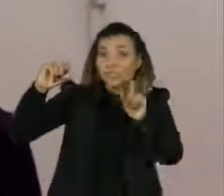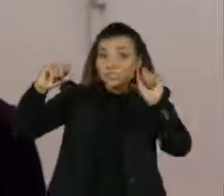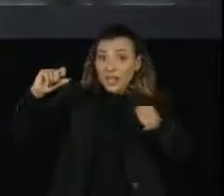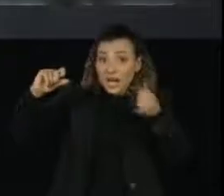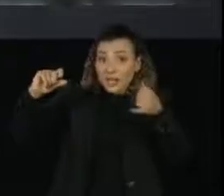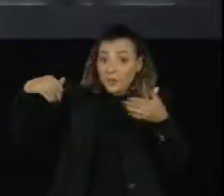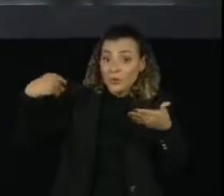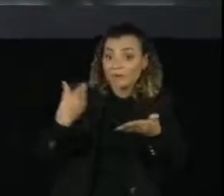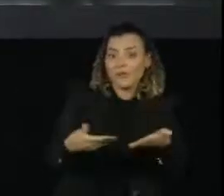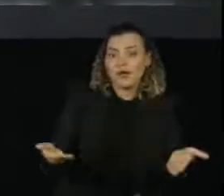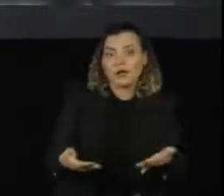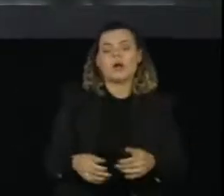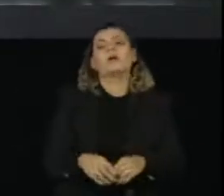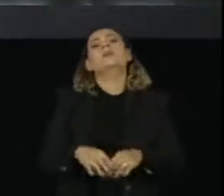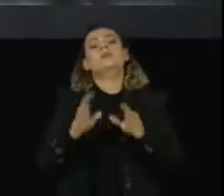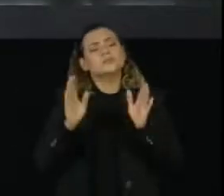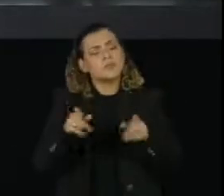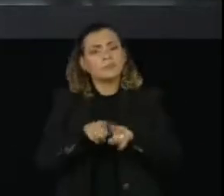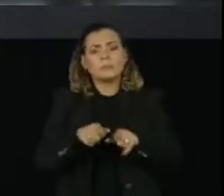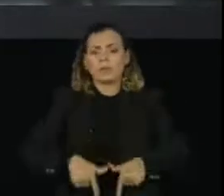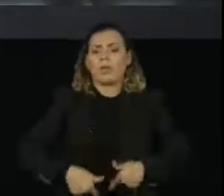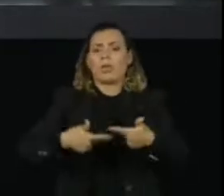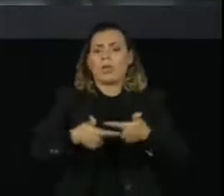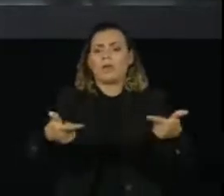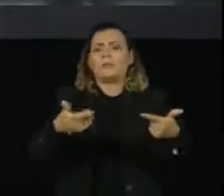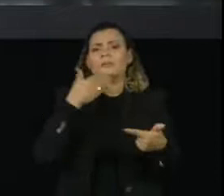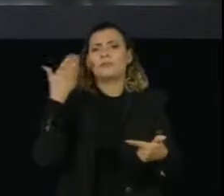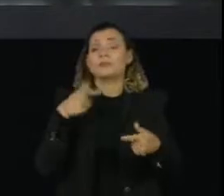às armas e, principalmente, um